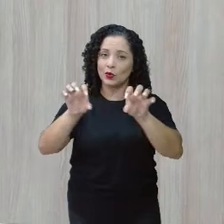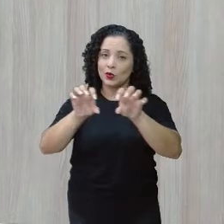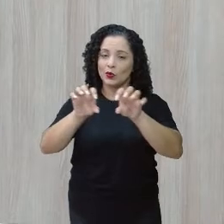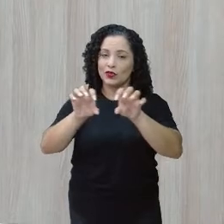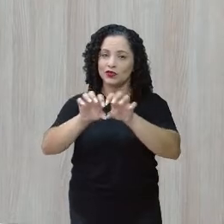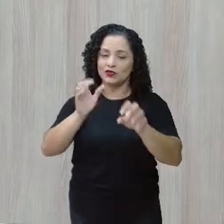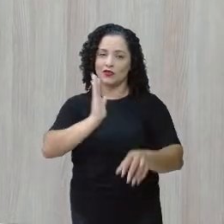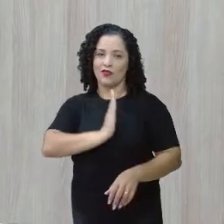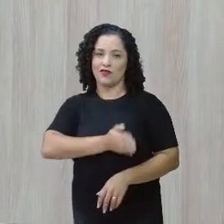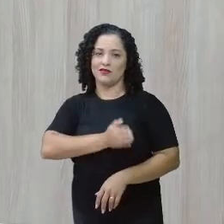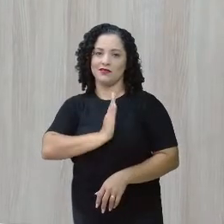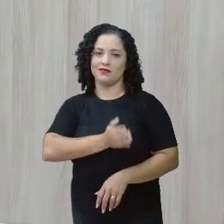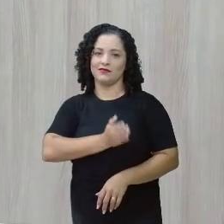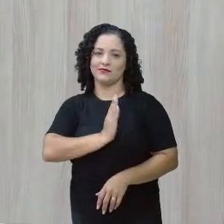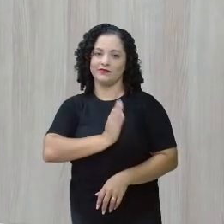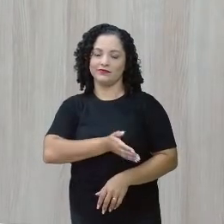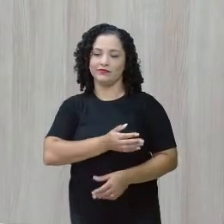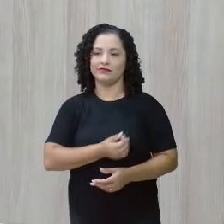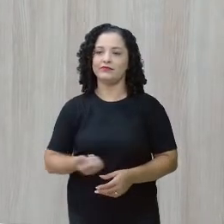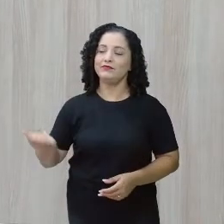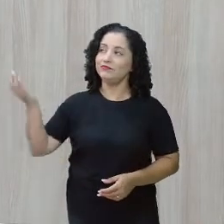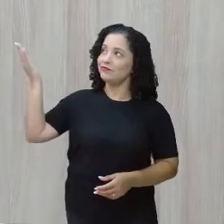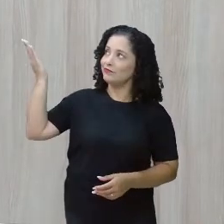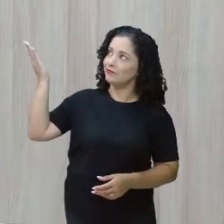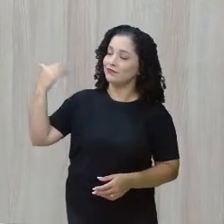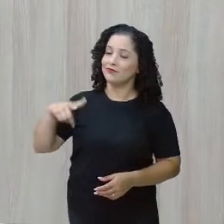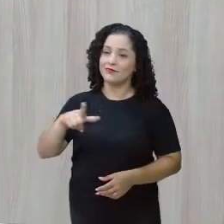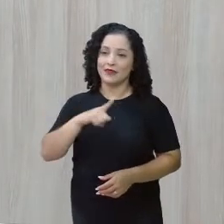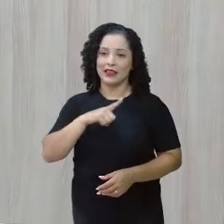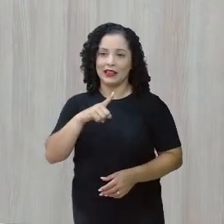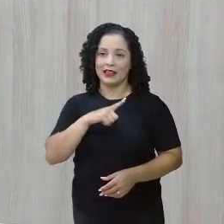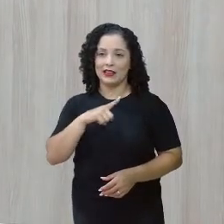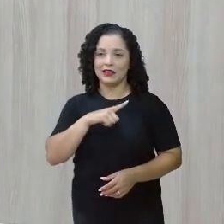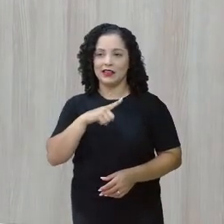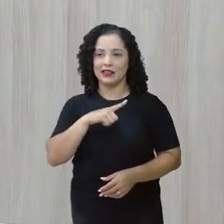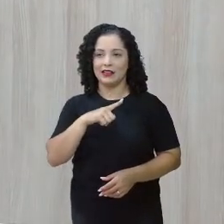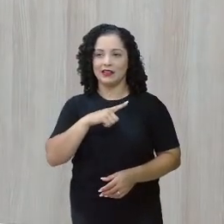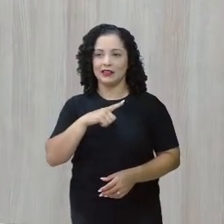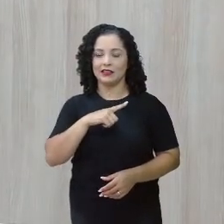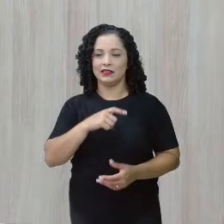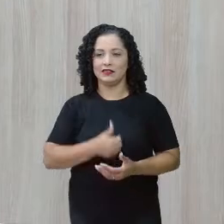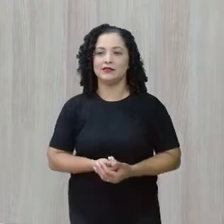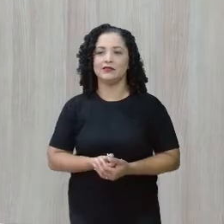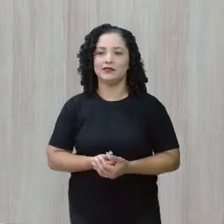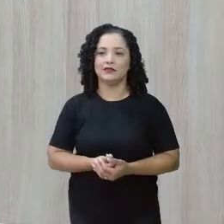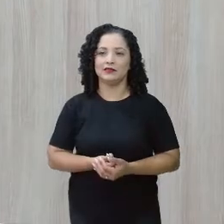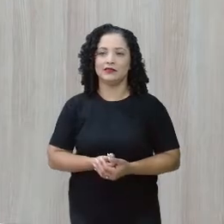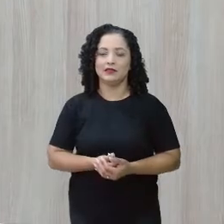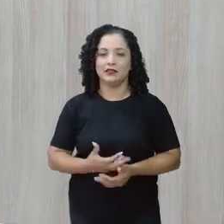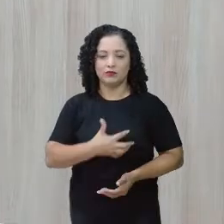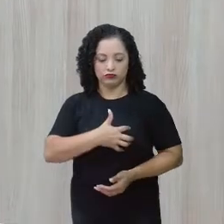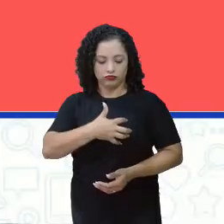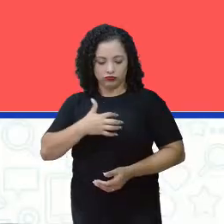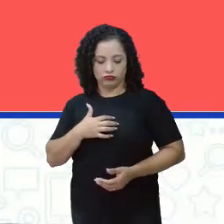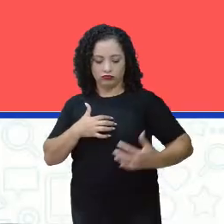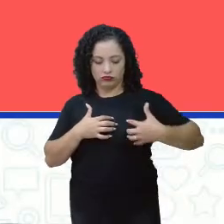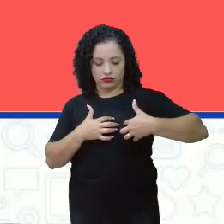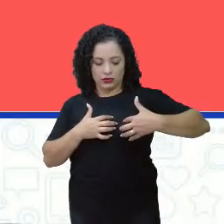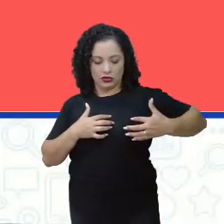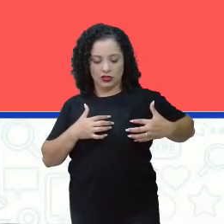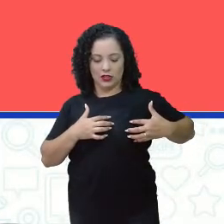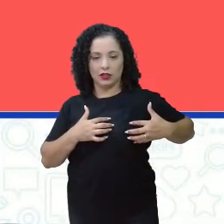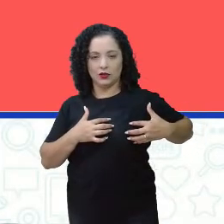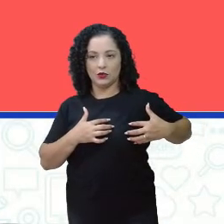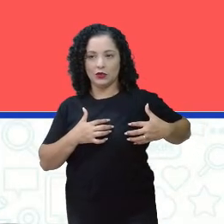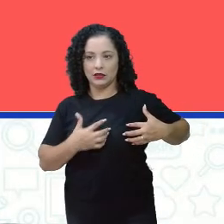do coração. Então, aqui eu tenho a questão aí do átrio direito e o átrio esquerdo, e o